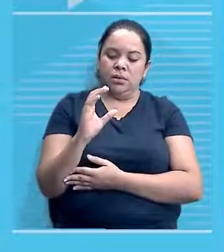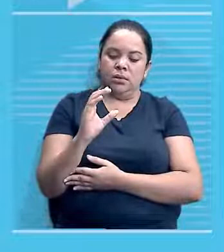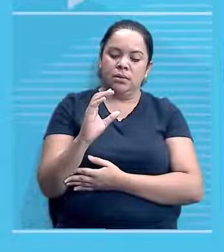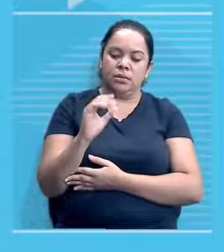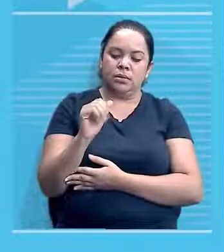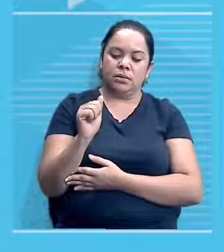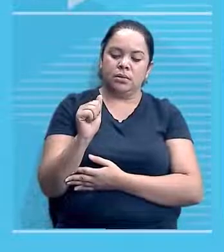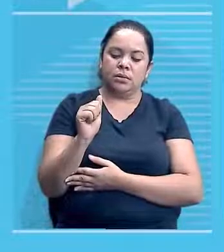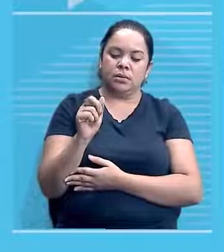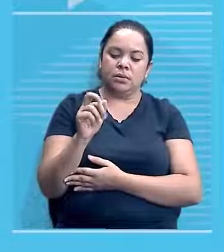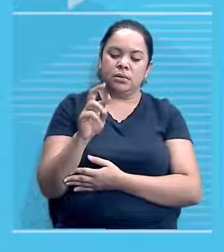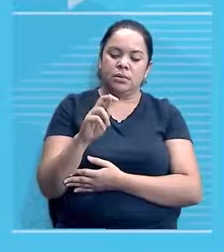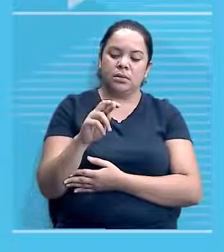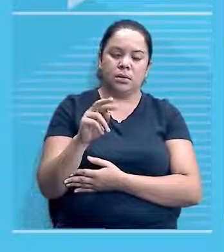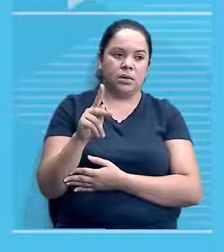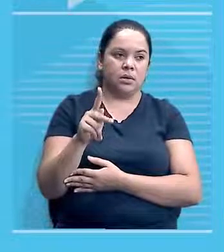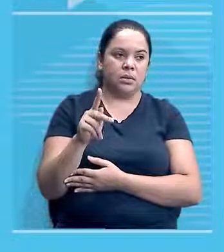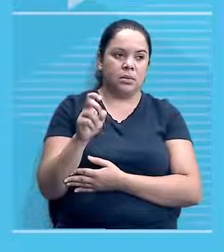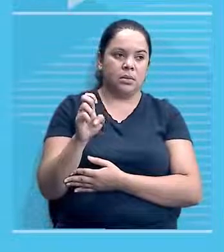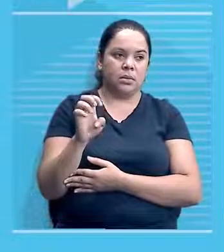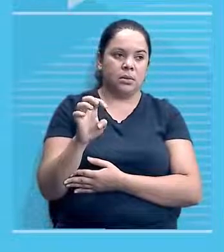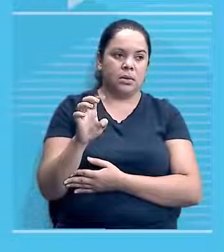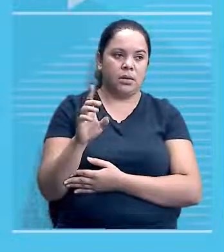o dia o momento